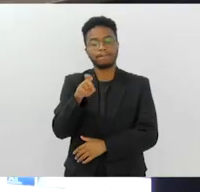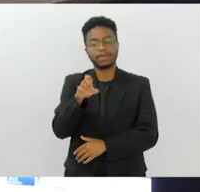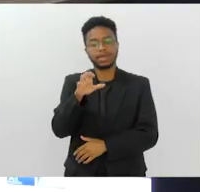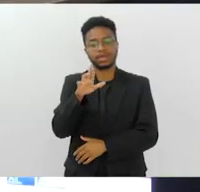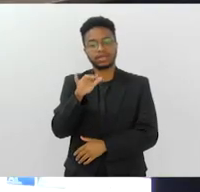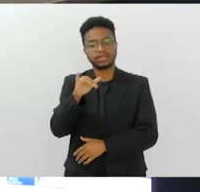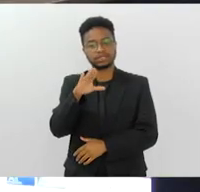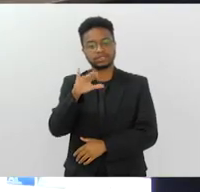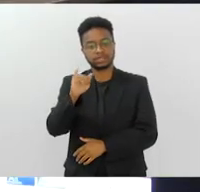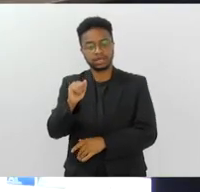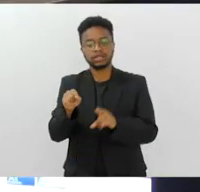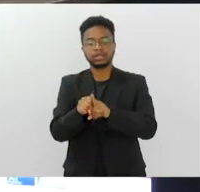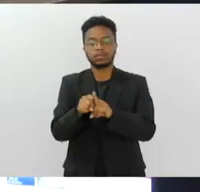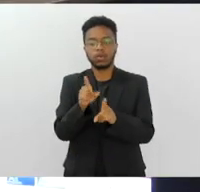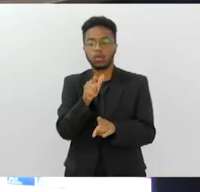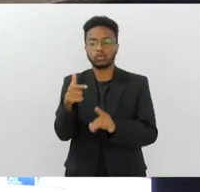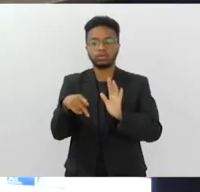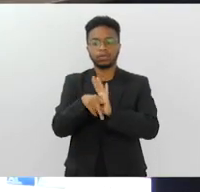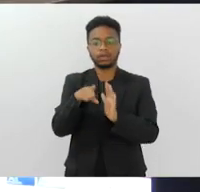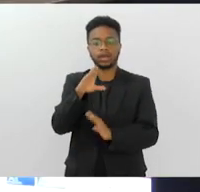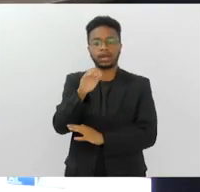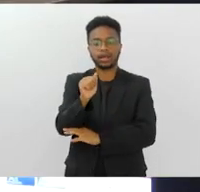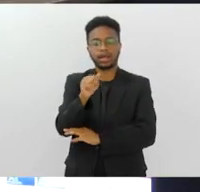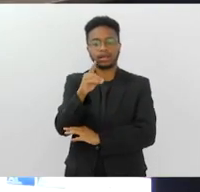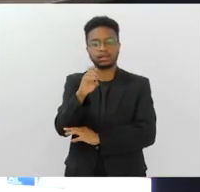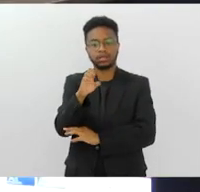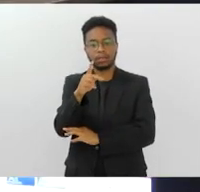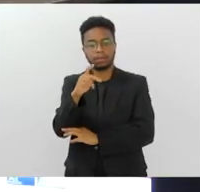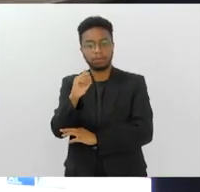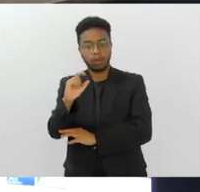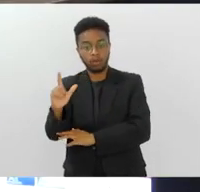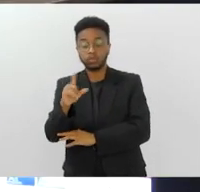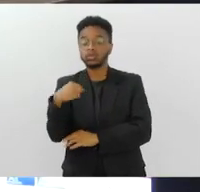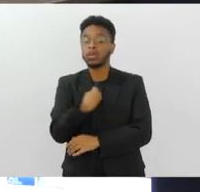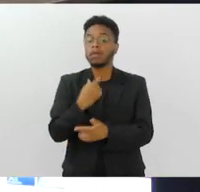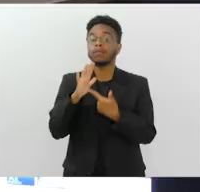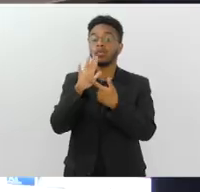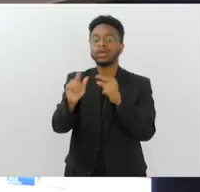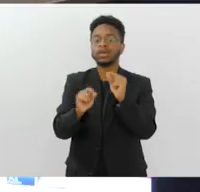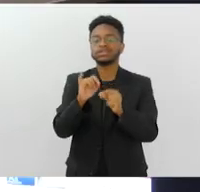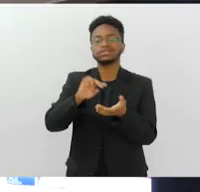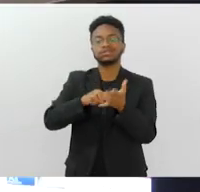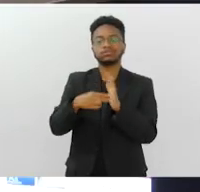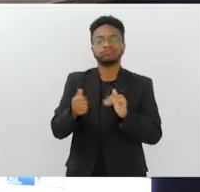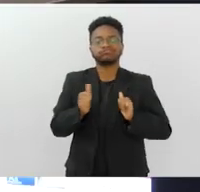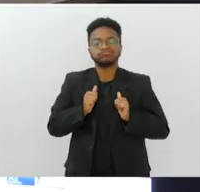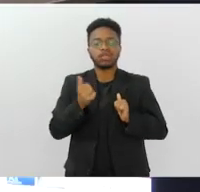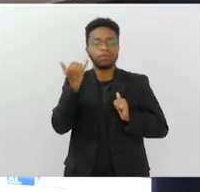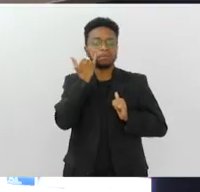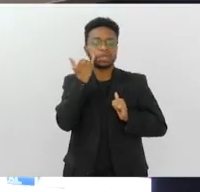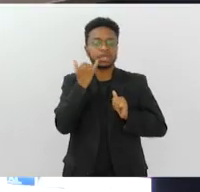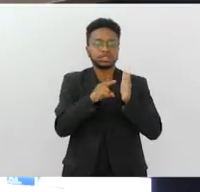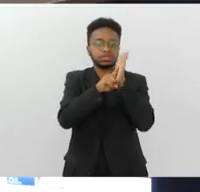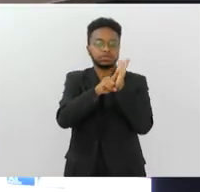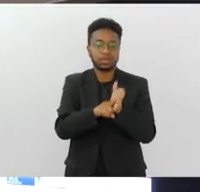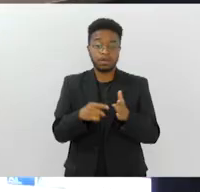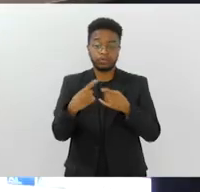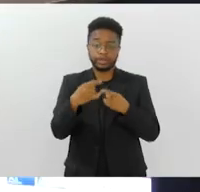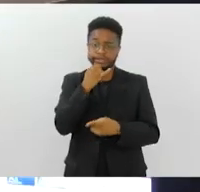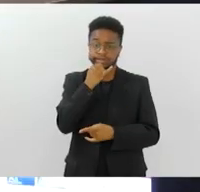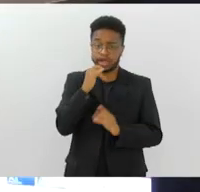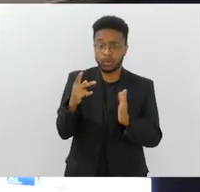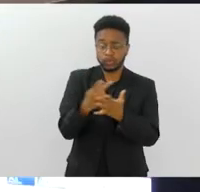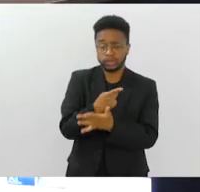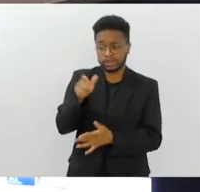polícia e nós mostramos que isso era uma preguiça investigativa então uma senhora é roubada